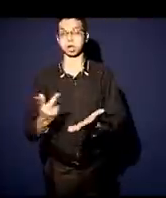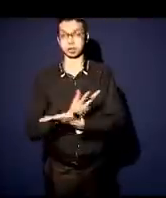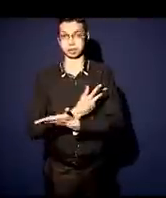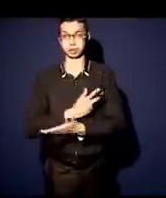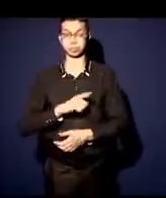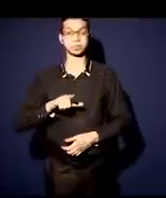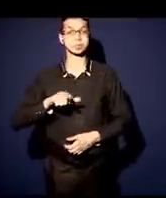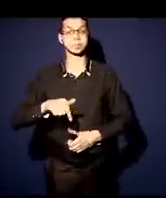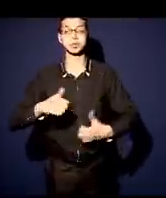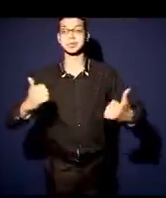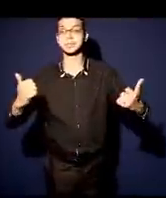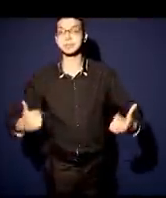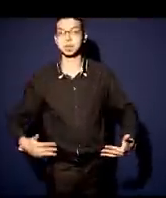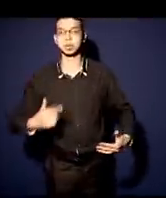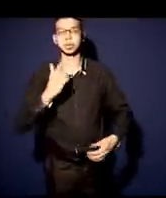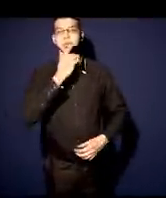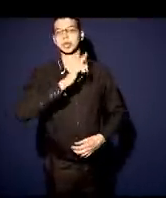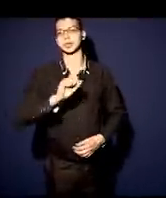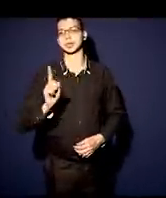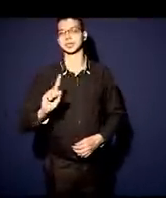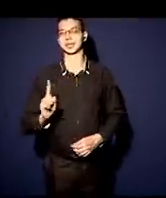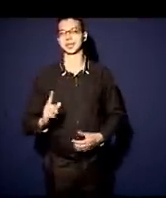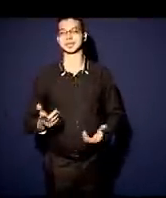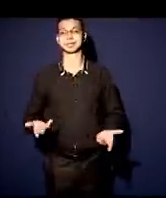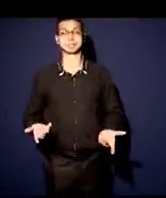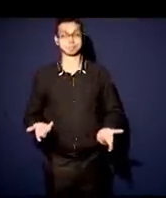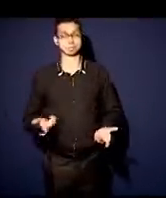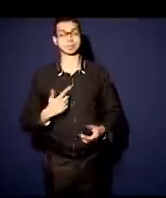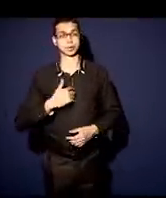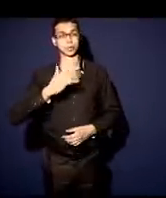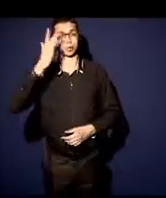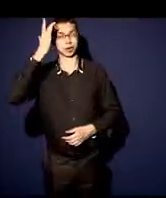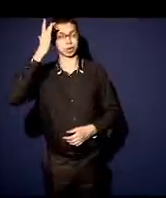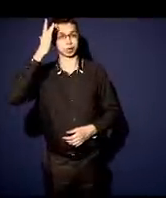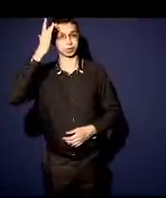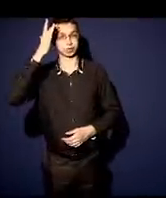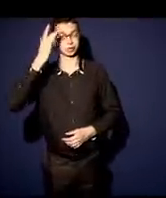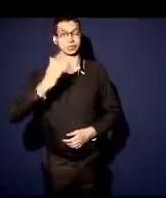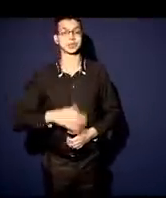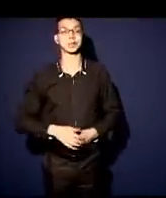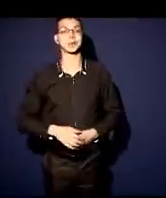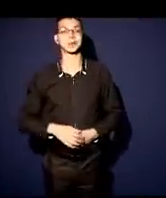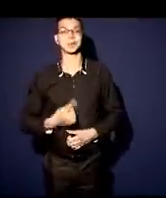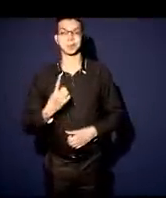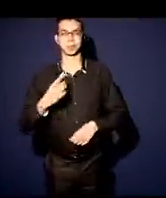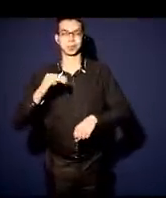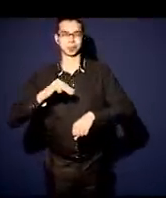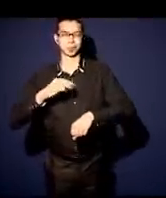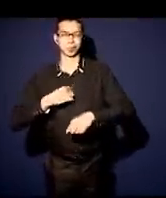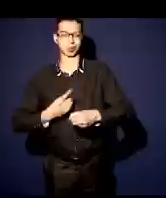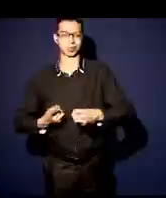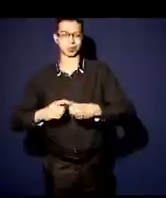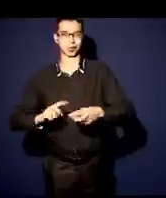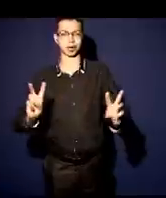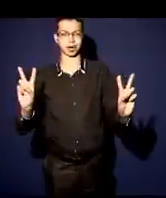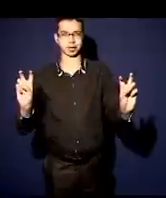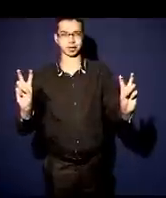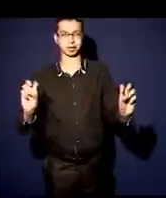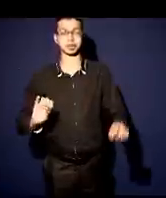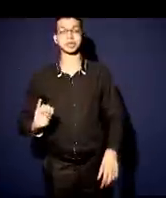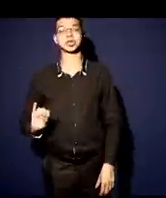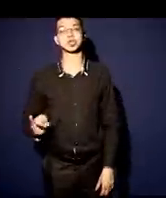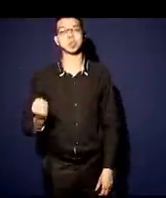né? Então, eu acho o seguinte, eu acho que voltando só um minutinho no tema juros, eu